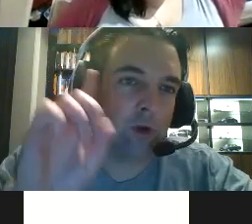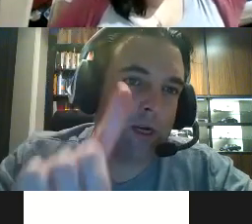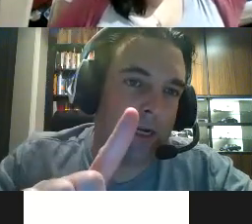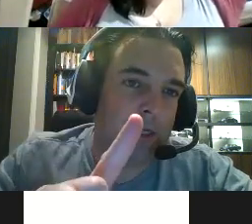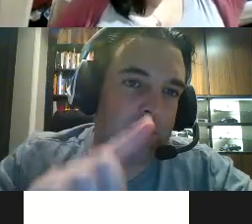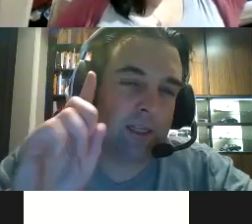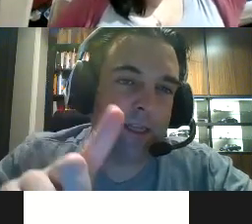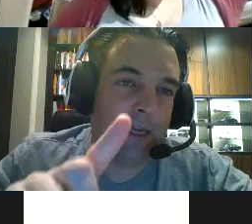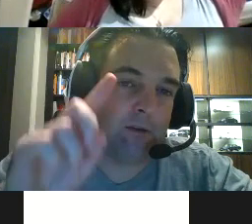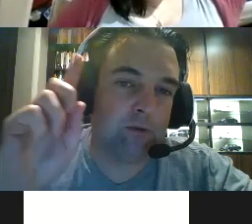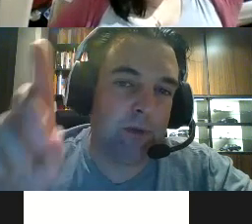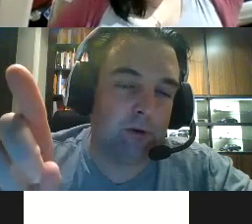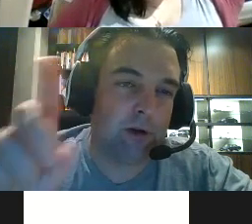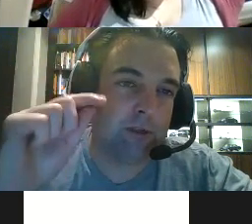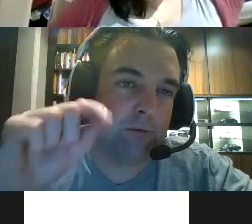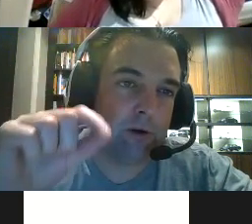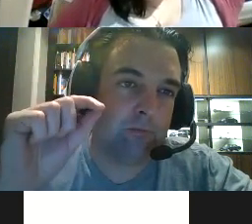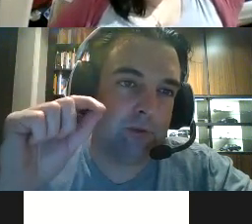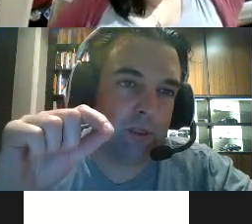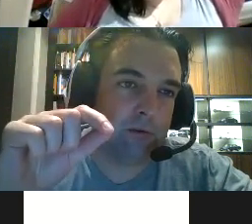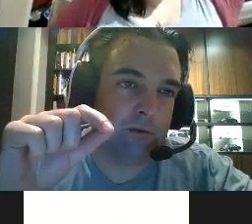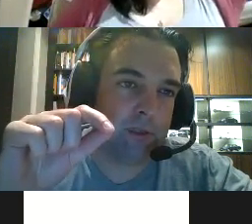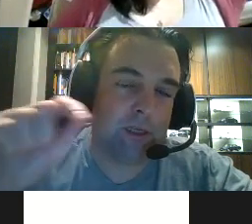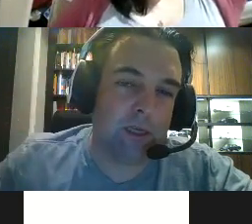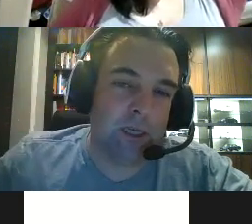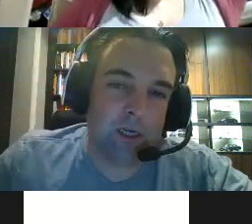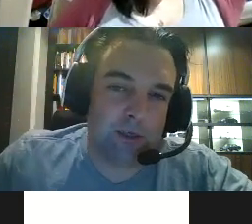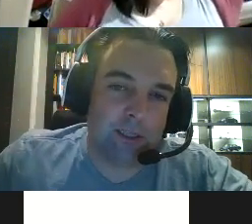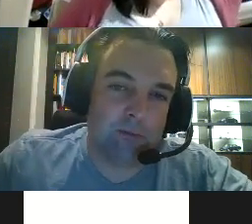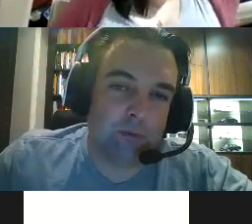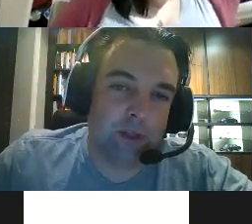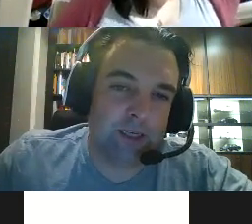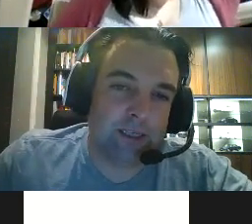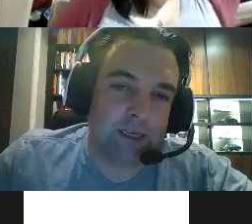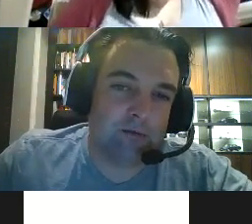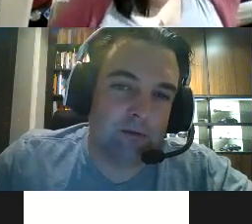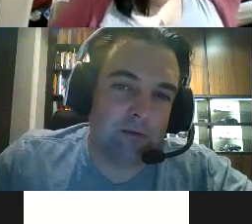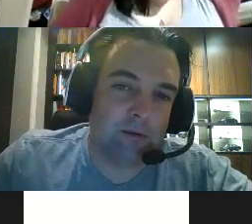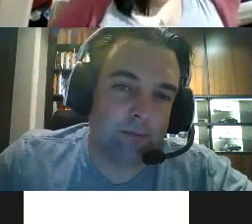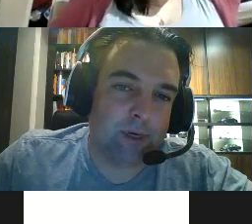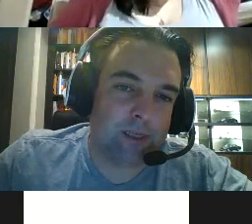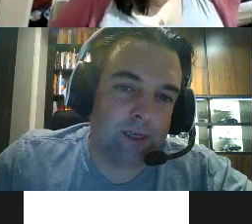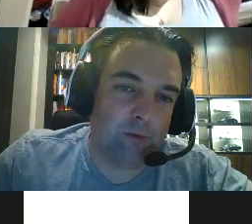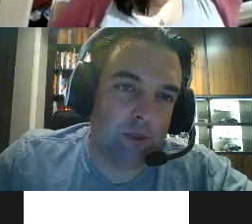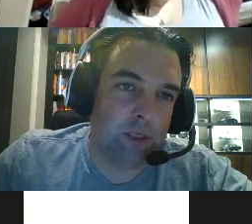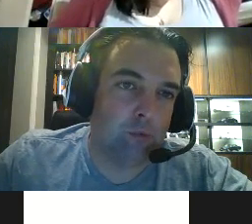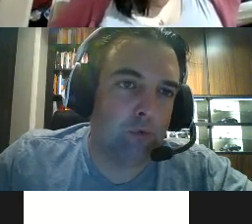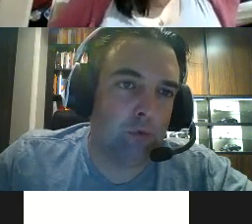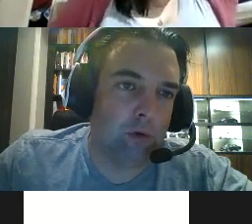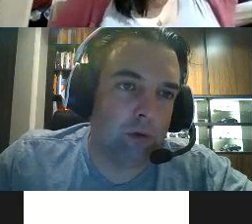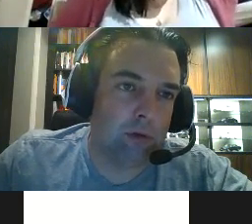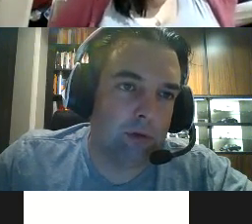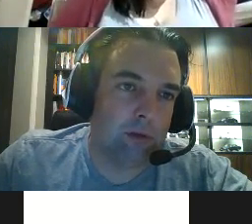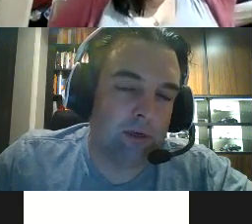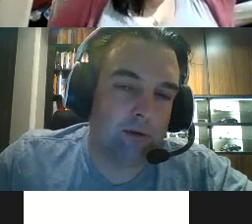Nos locais que têm os menores corpos hídricos. Nós temos potencial para ser a usina do